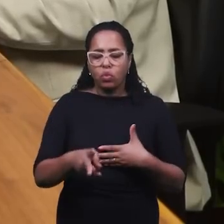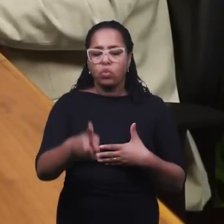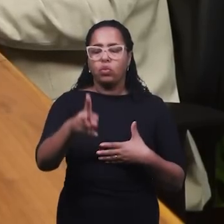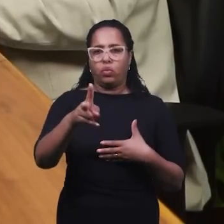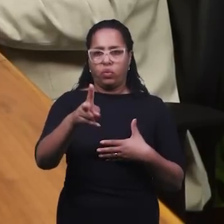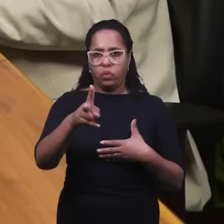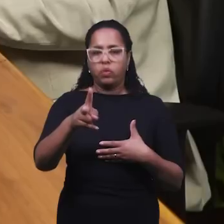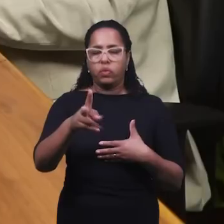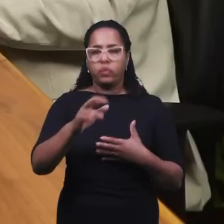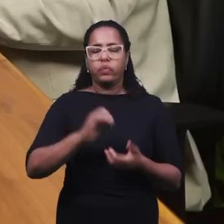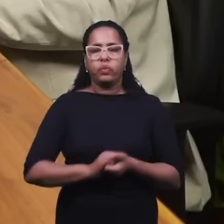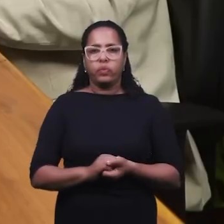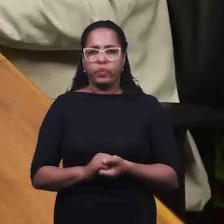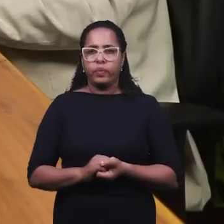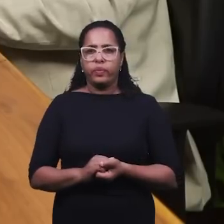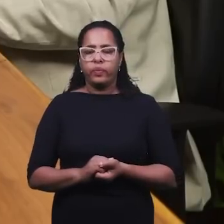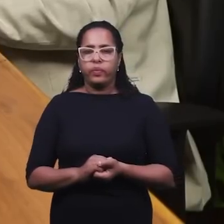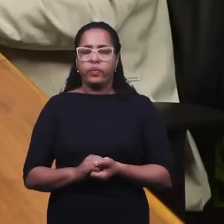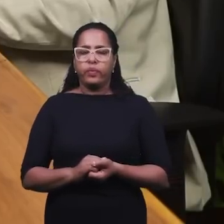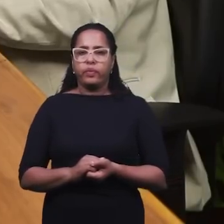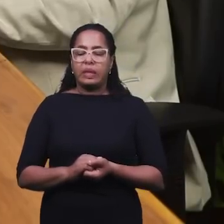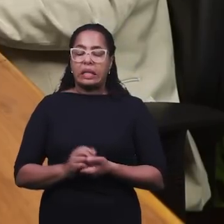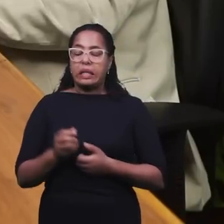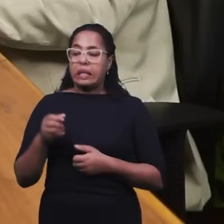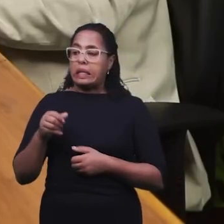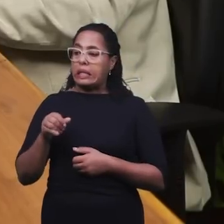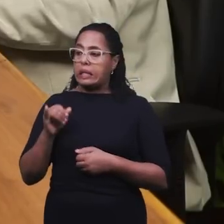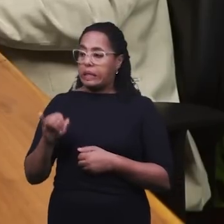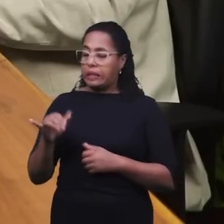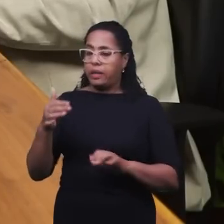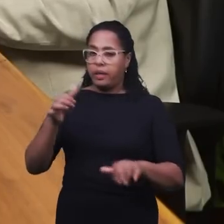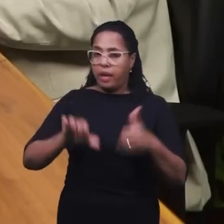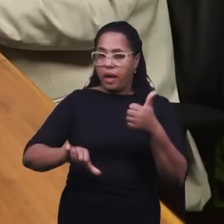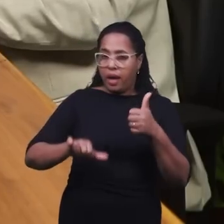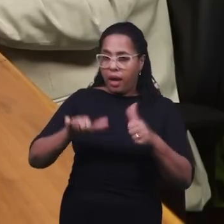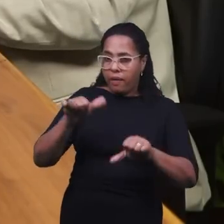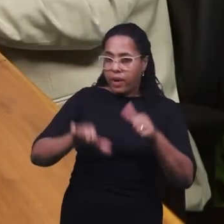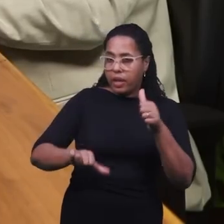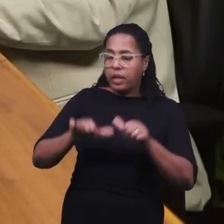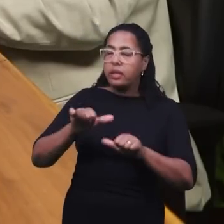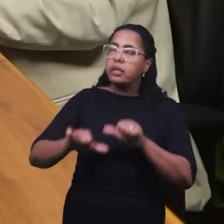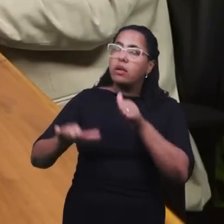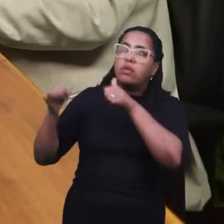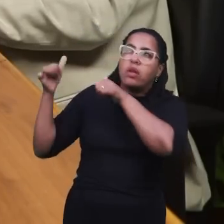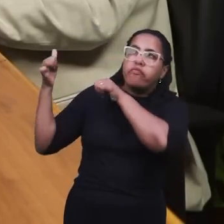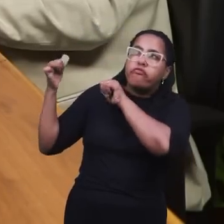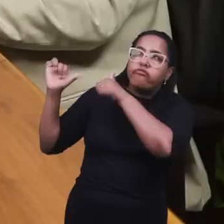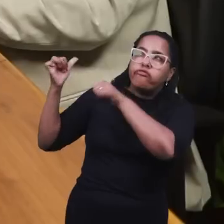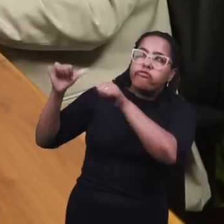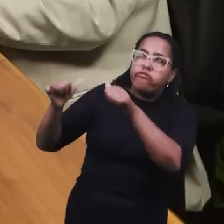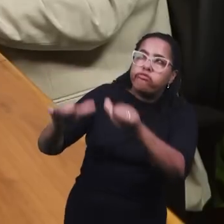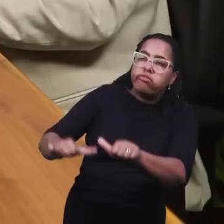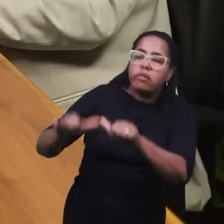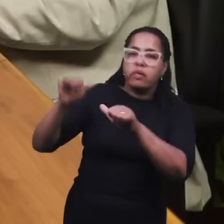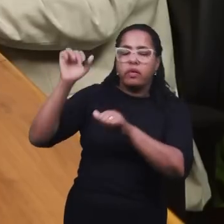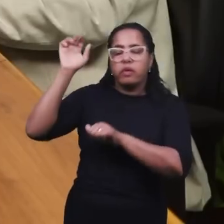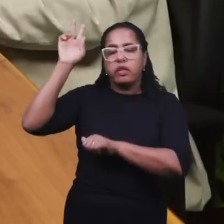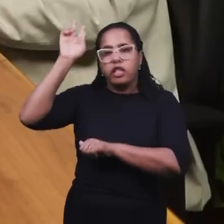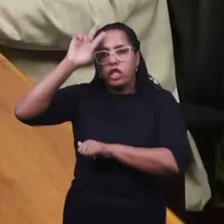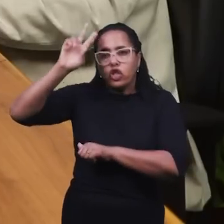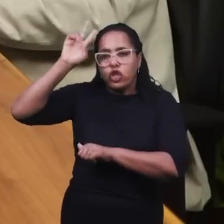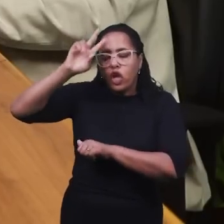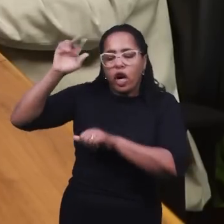isso, porque há um trabalho conjunto dentro do rebanho, para fazer o